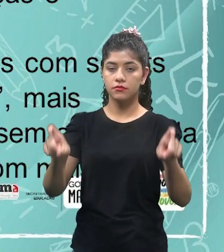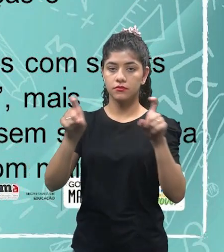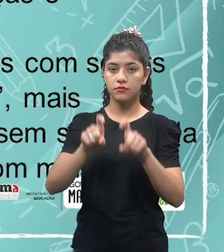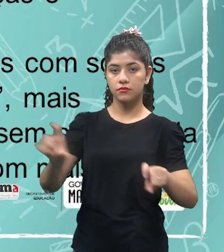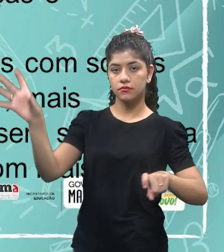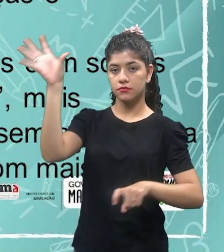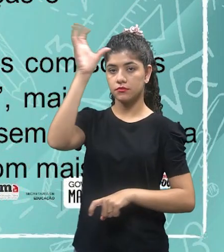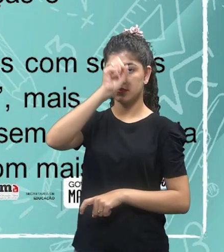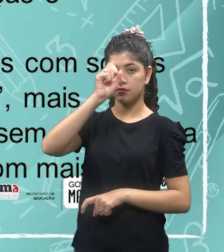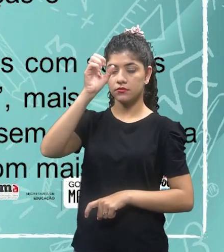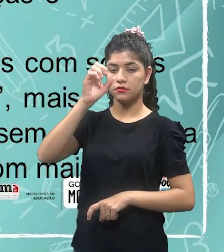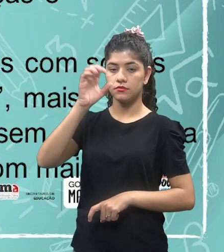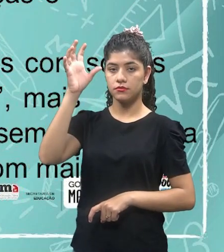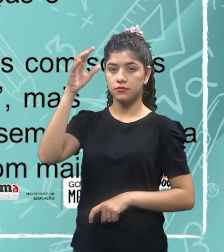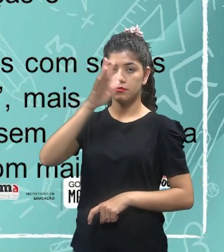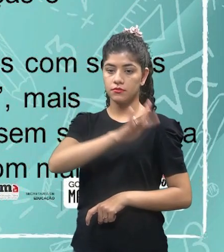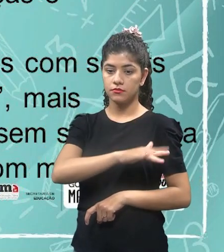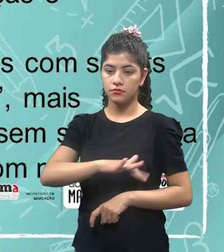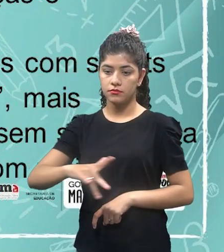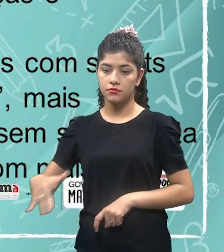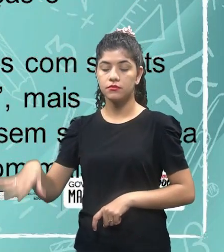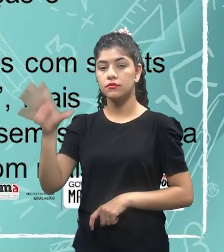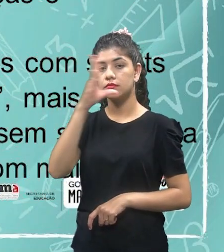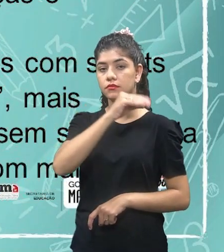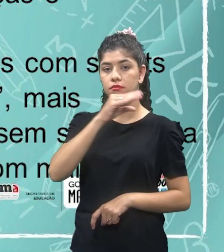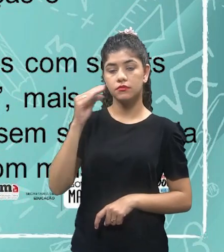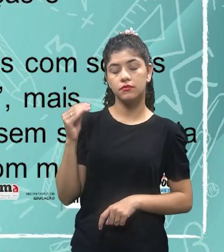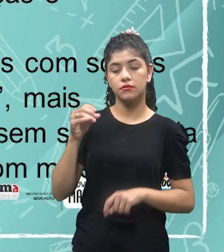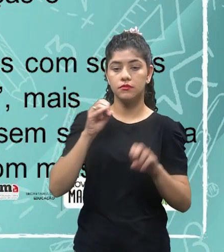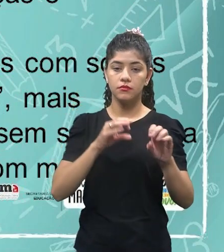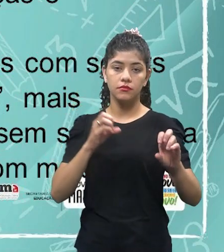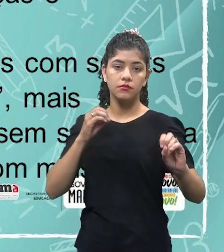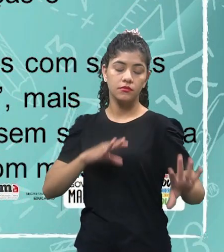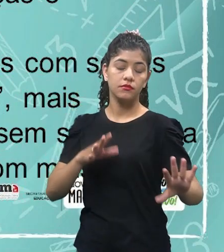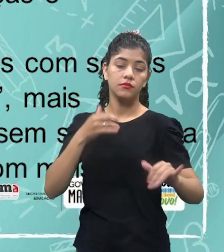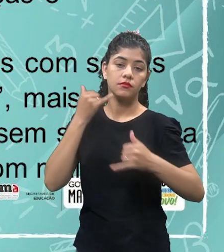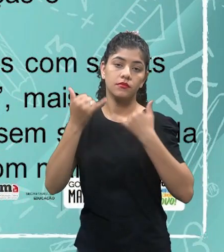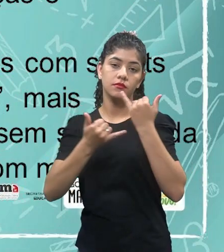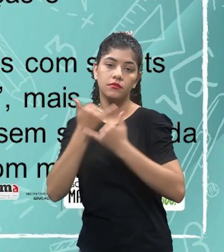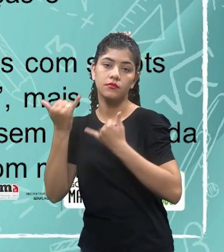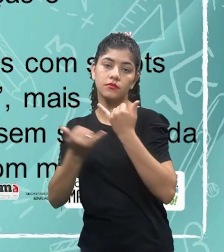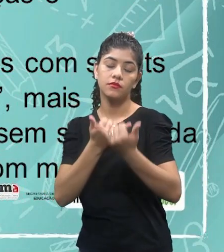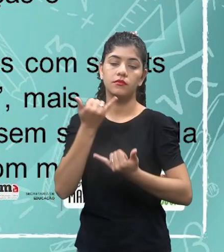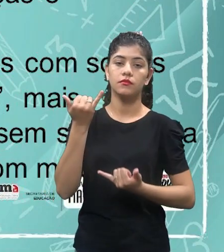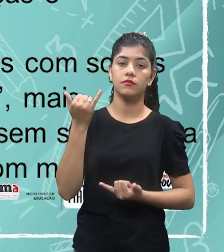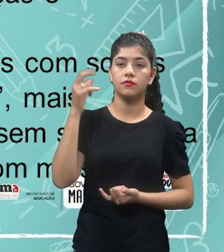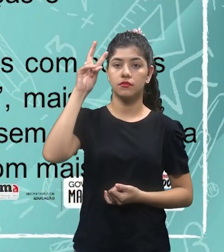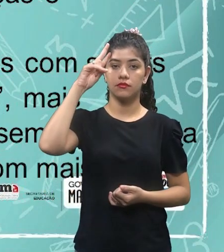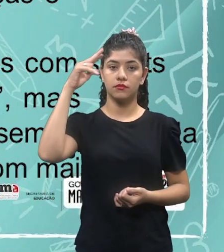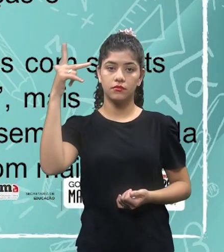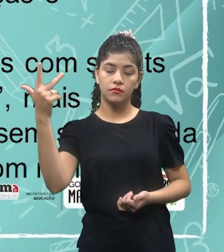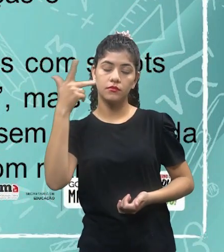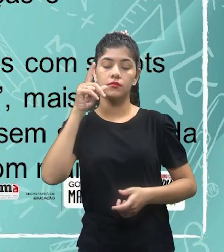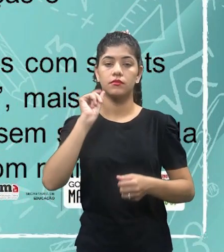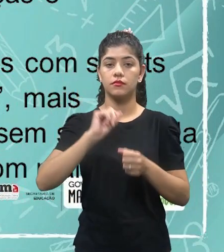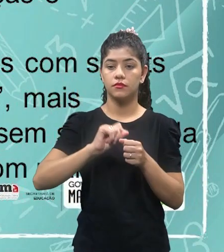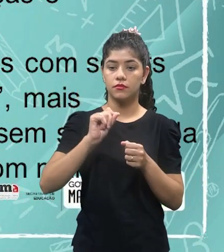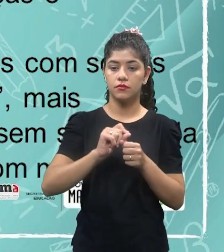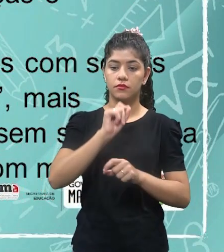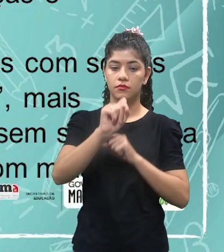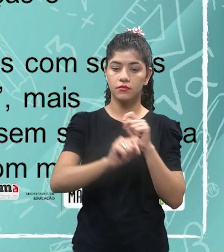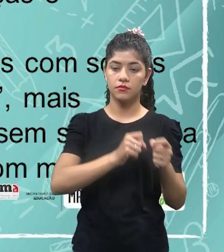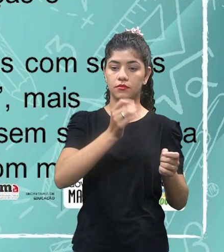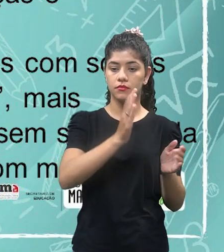ele é possível criar histórias, jogos e animações com scripts feitos com